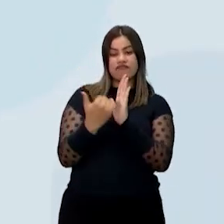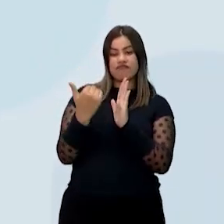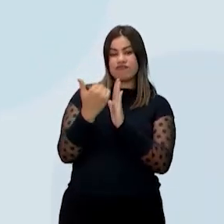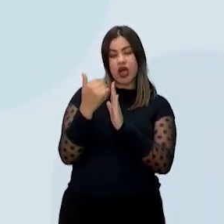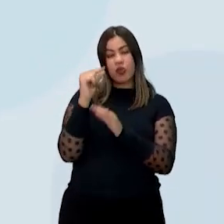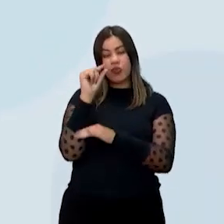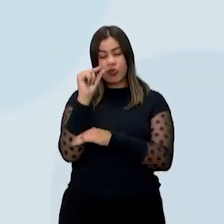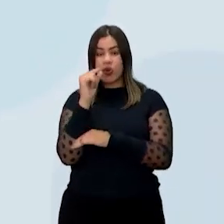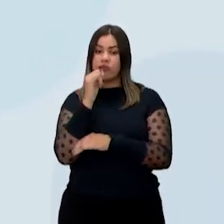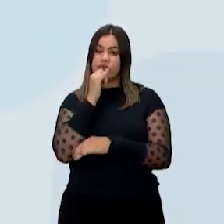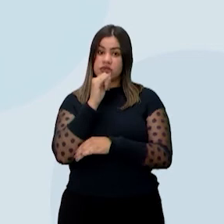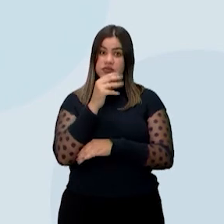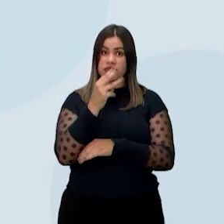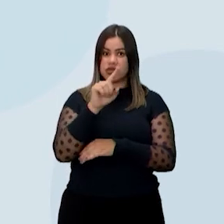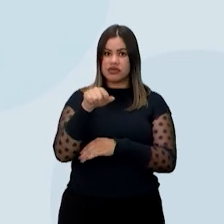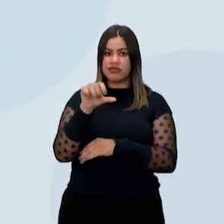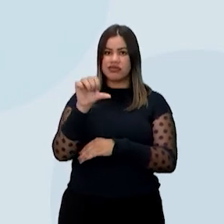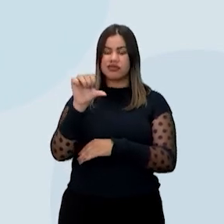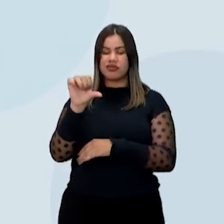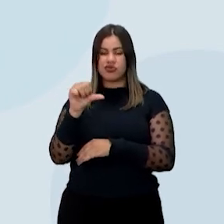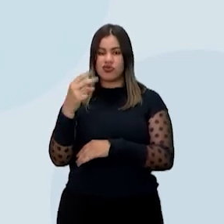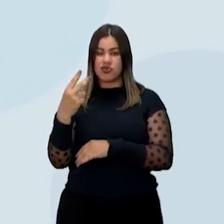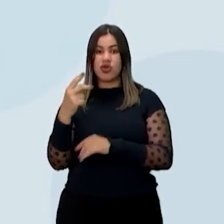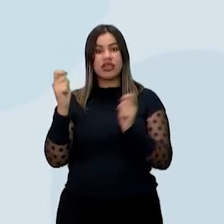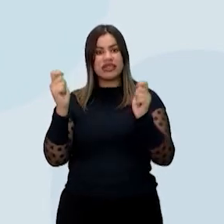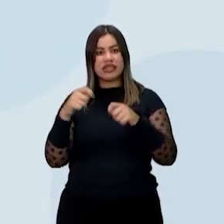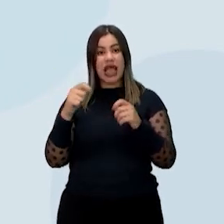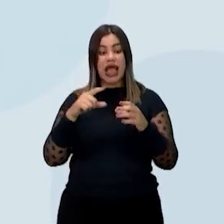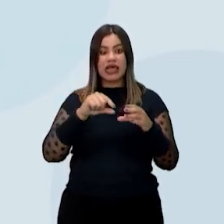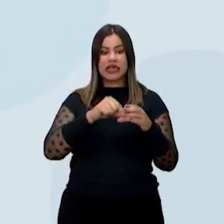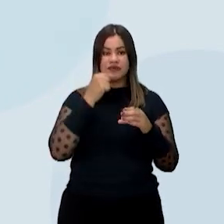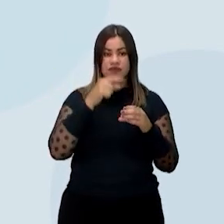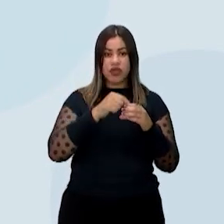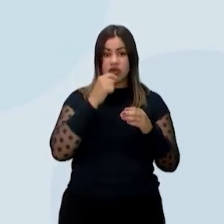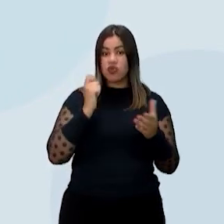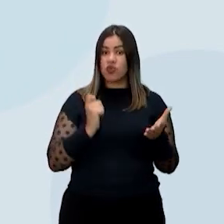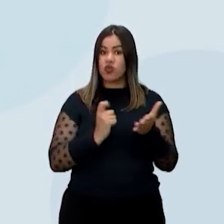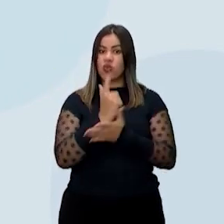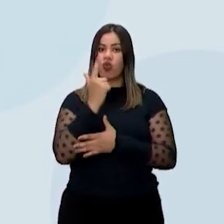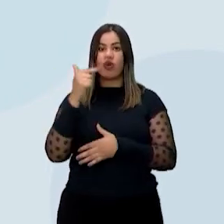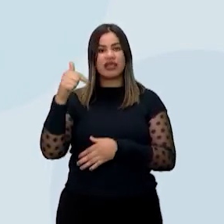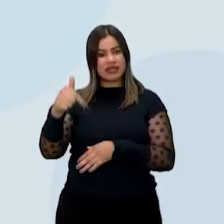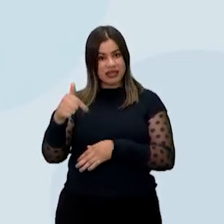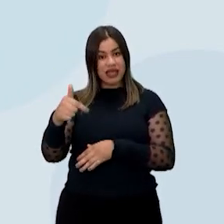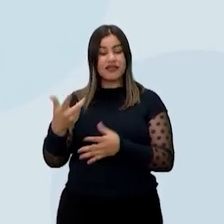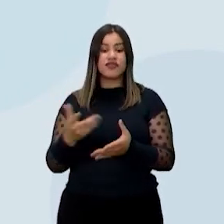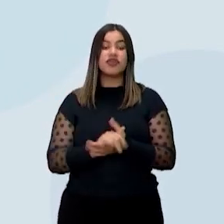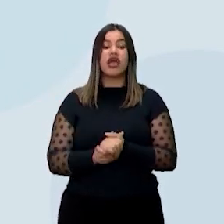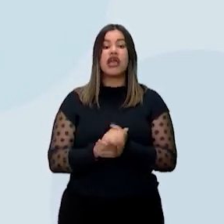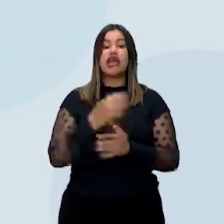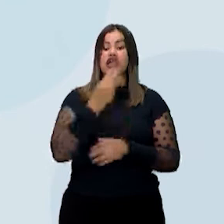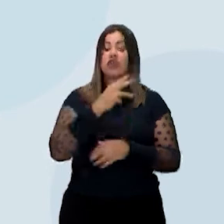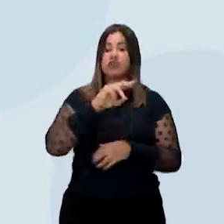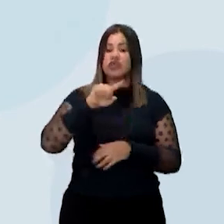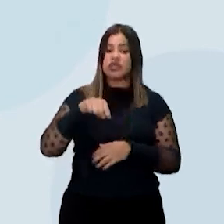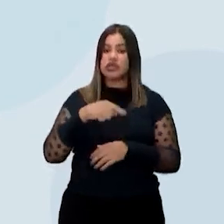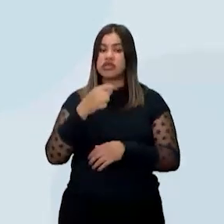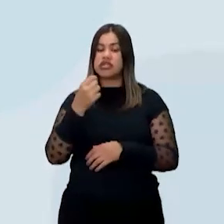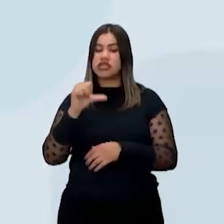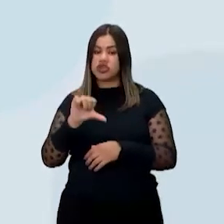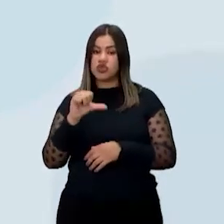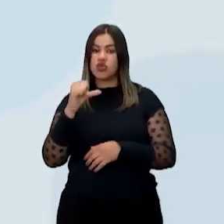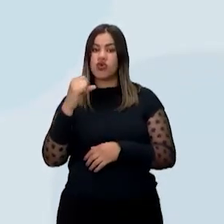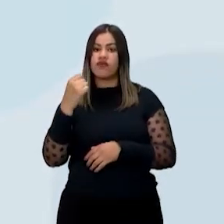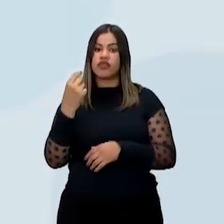seja, R$ 3,92 dá 7 salgadinhos. Então, se você pegar R$ 3,92 e somar mais um salgadinho,